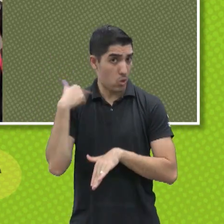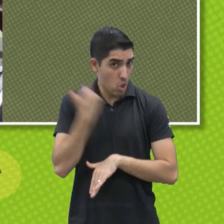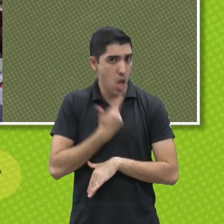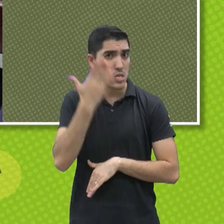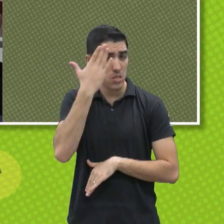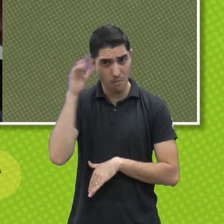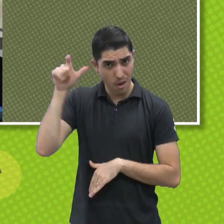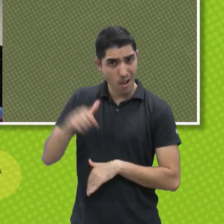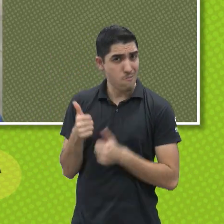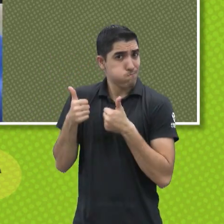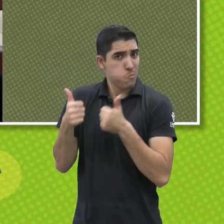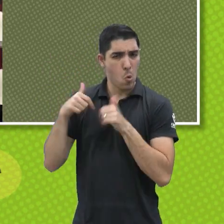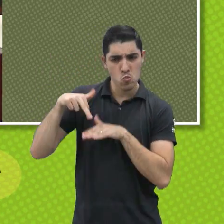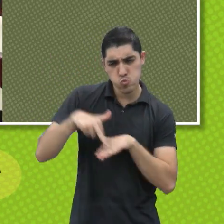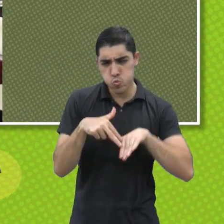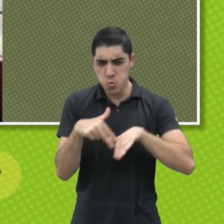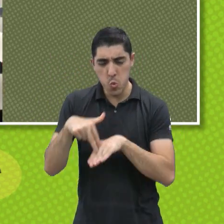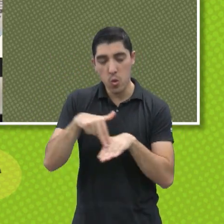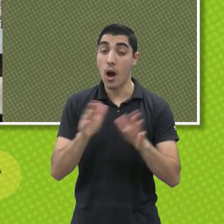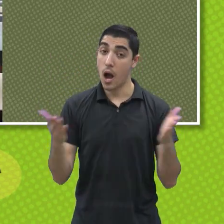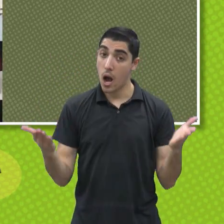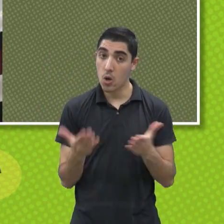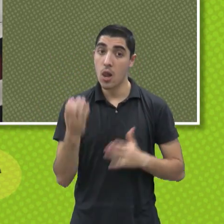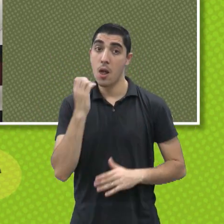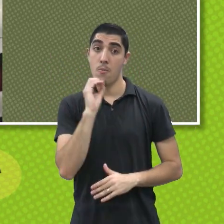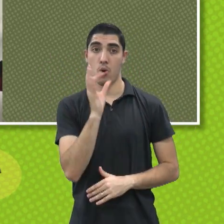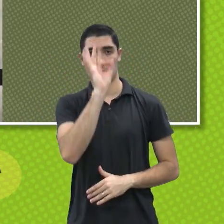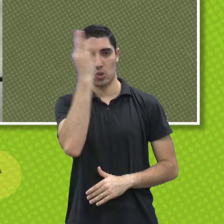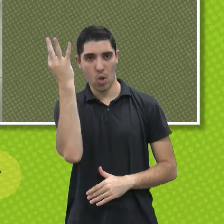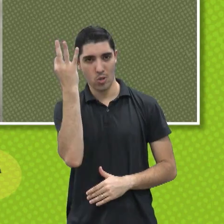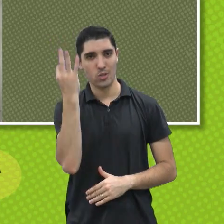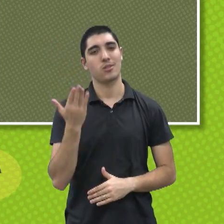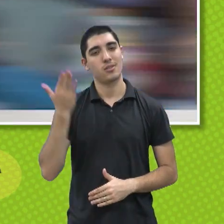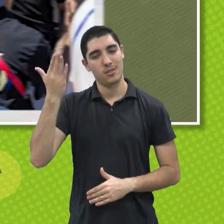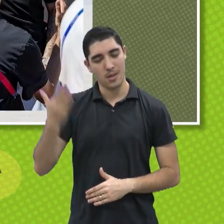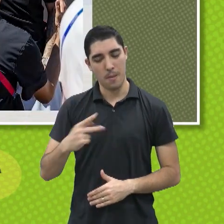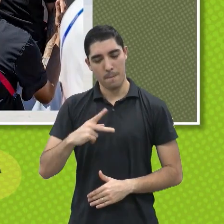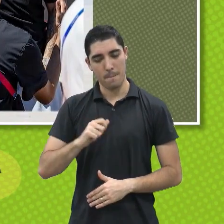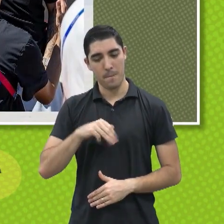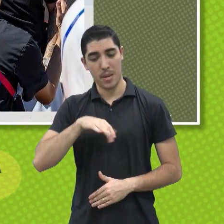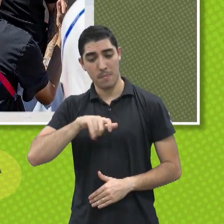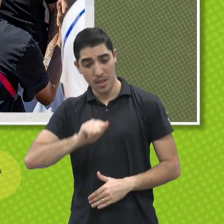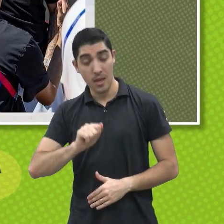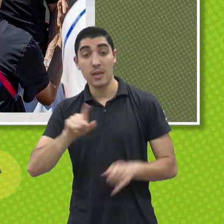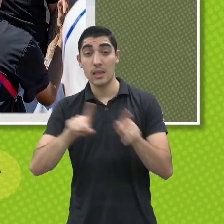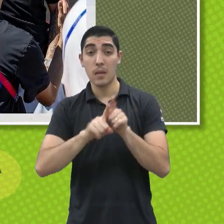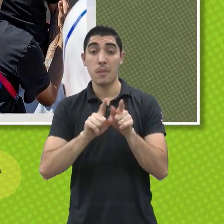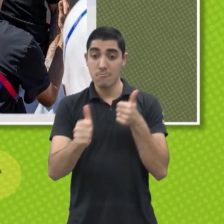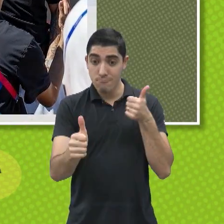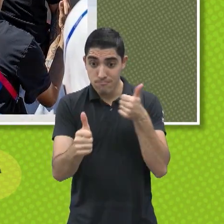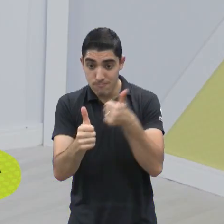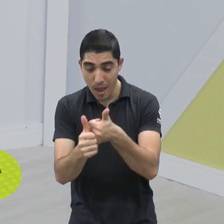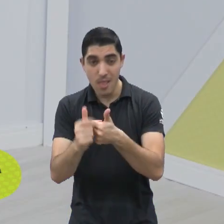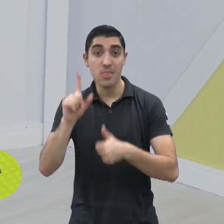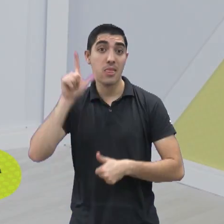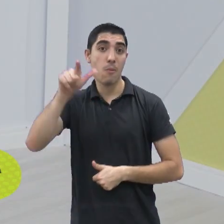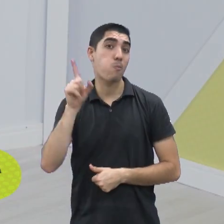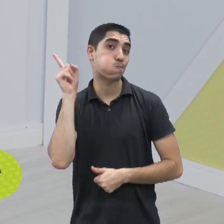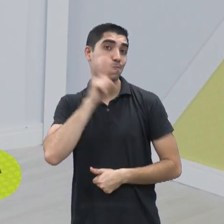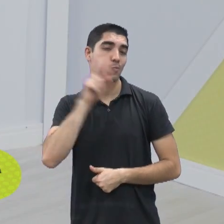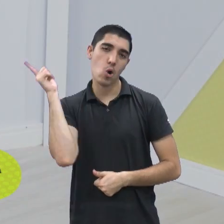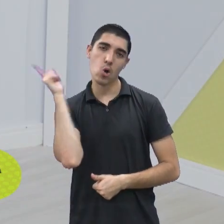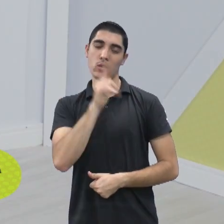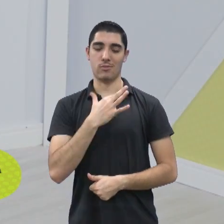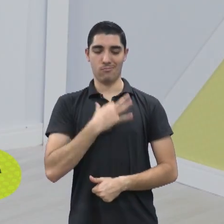Então, boa sorte para a Pamela nesse próximo ciclo olímpico aí e que Los Angeles venha a tão sonhada medalha. Pois é, aí